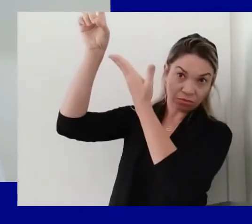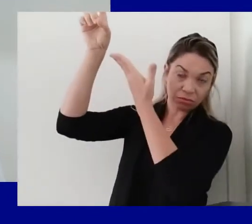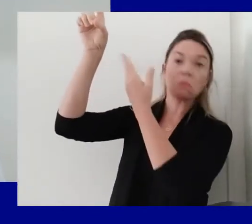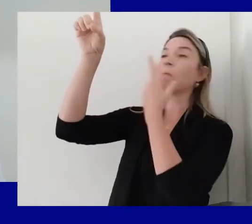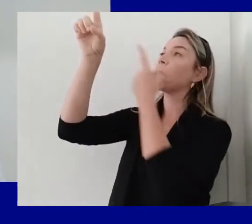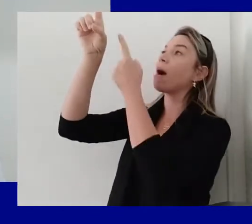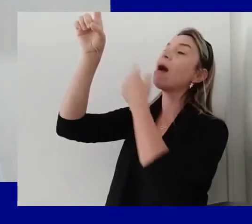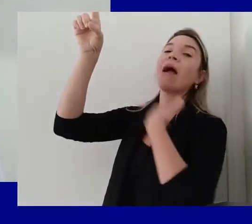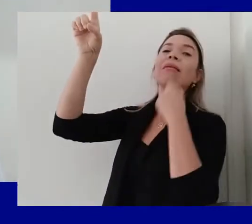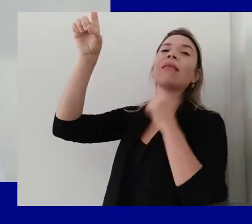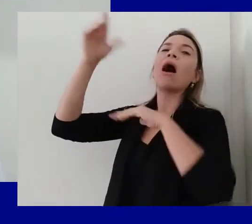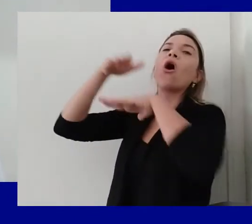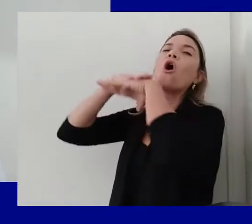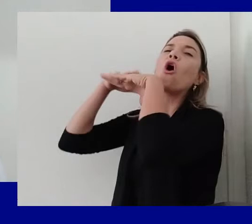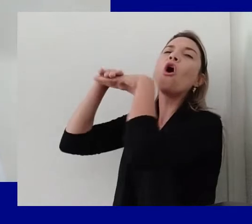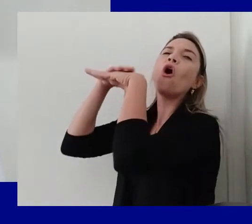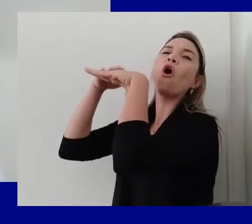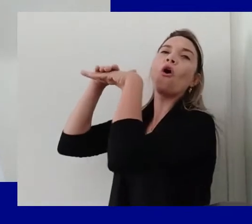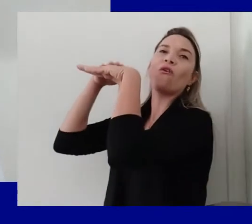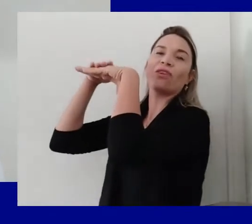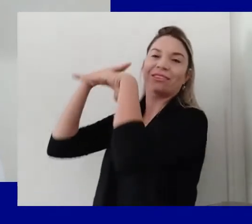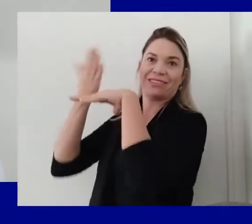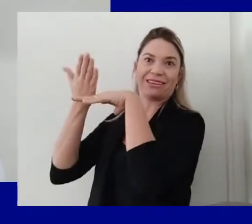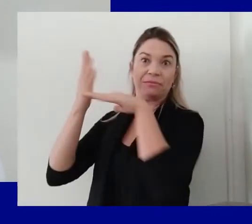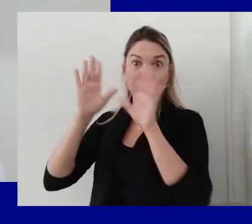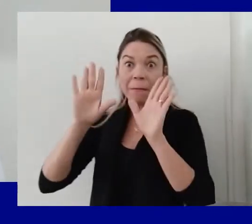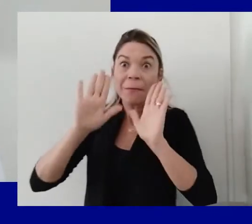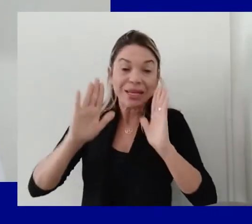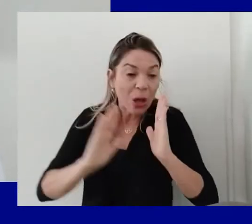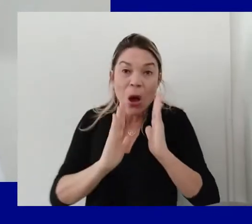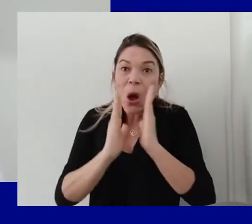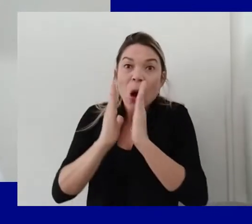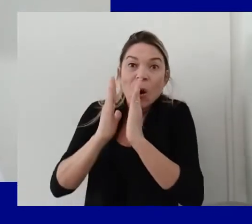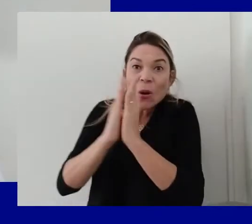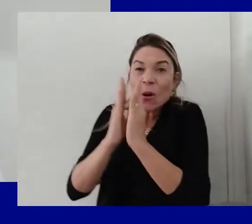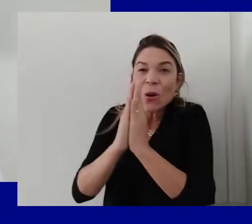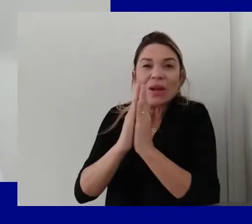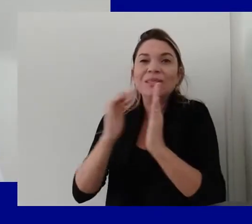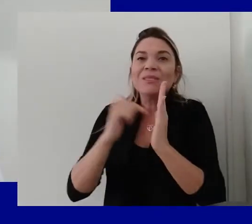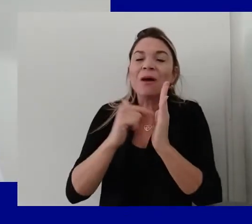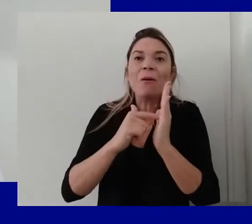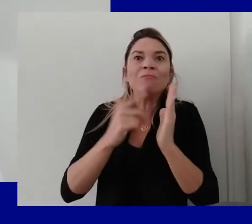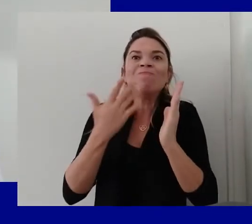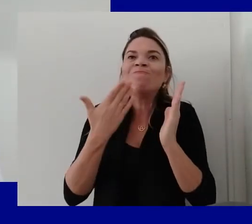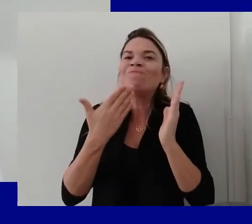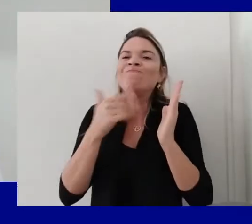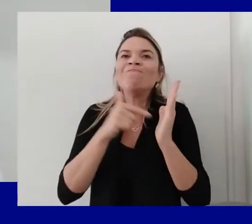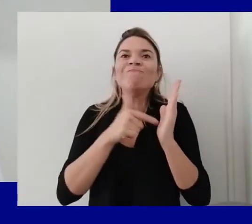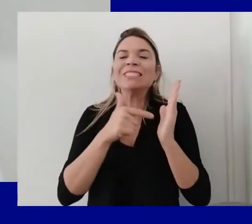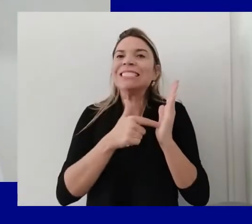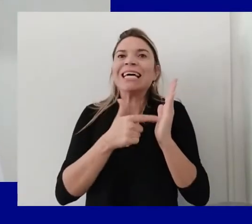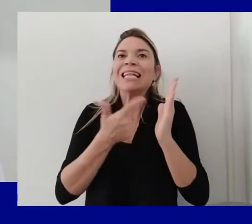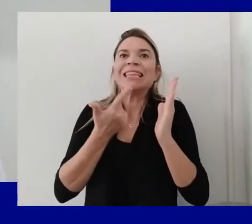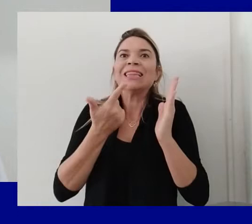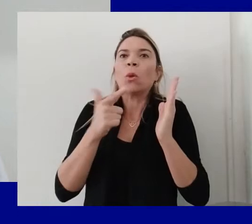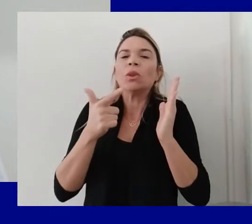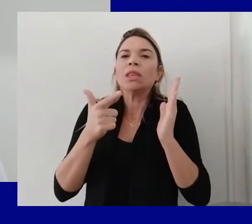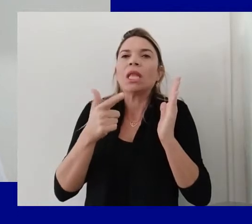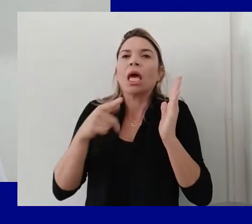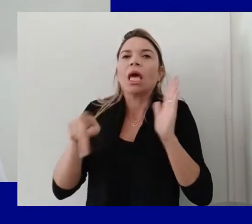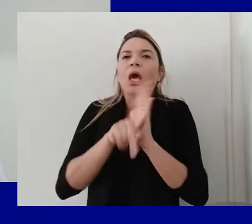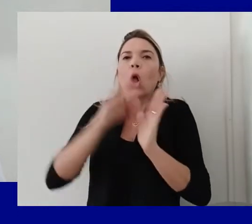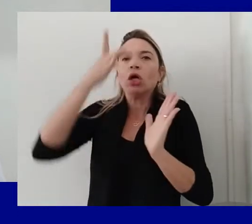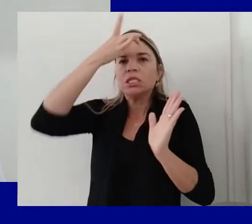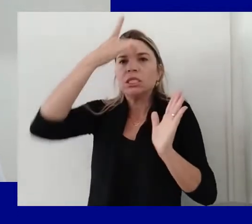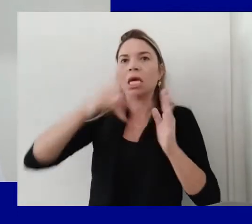que a oração é um mistério, porque essa definição, comunicação pessoal com Deus, não